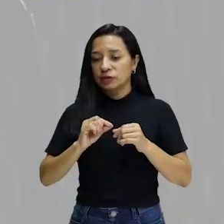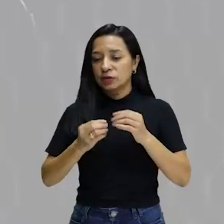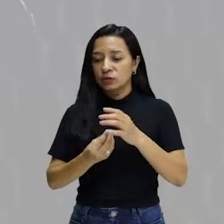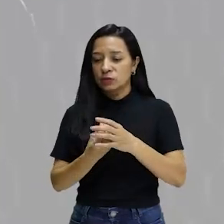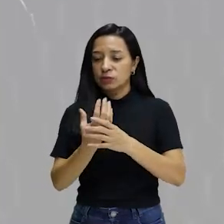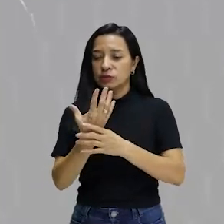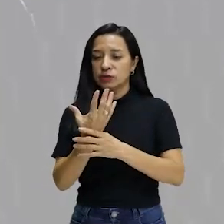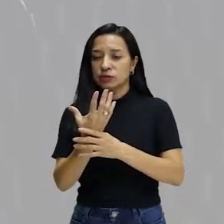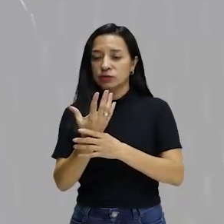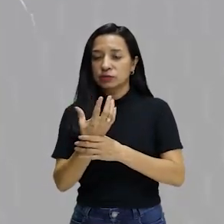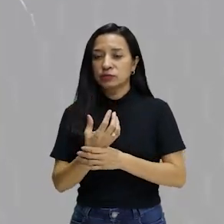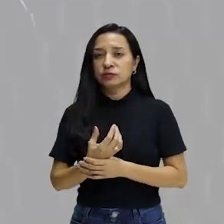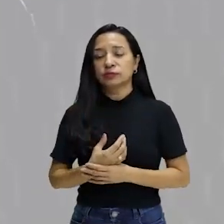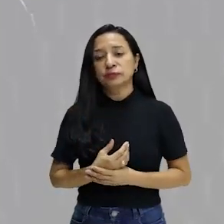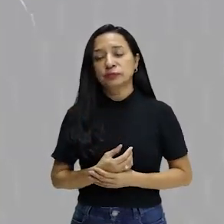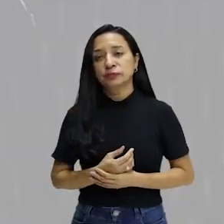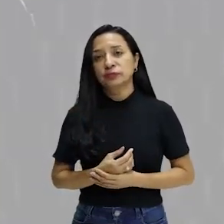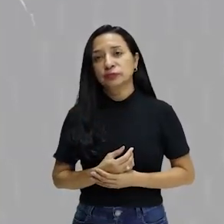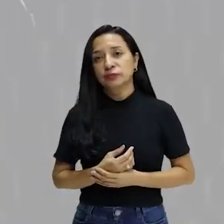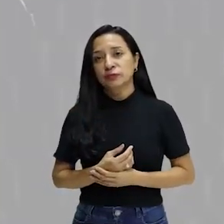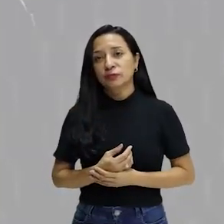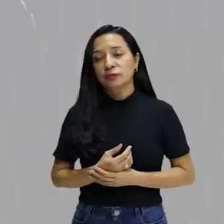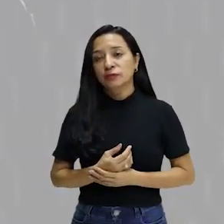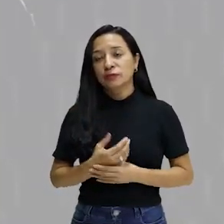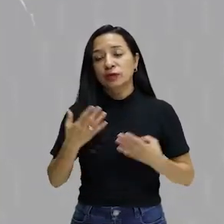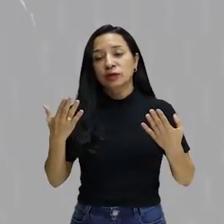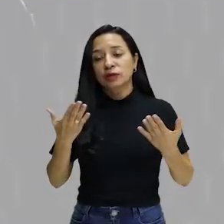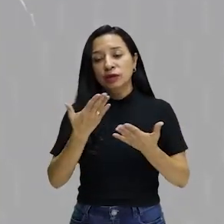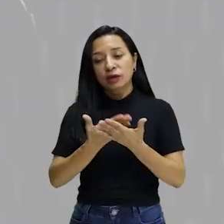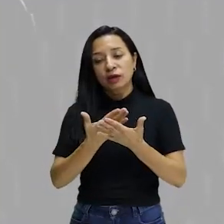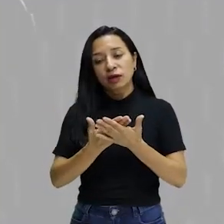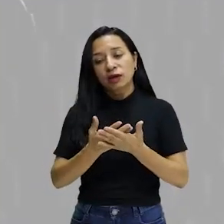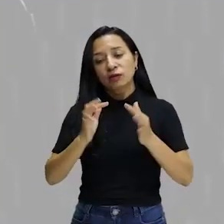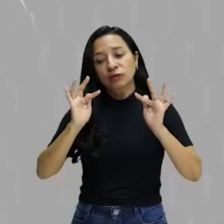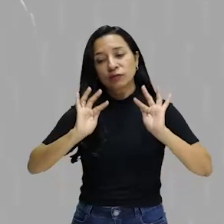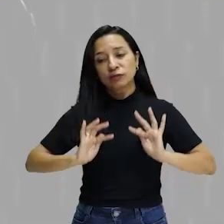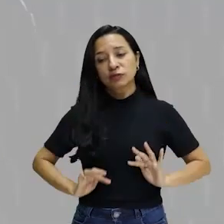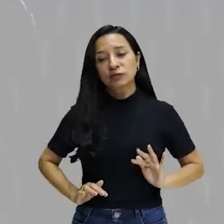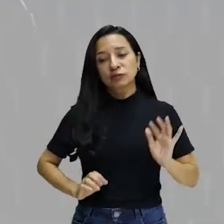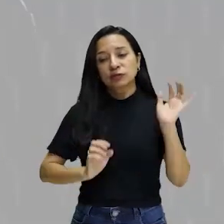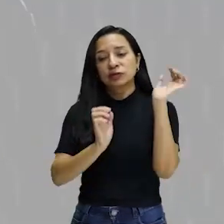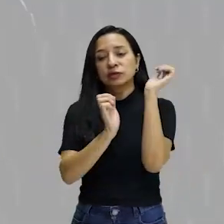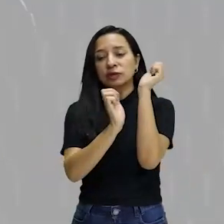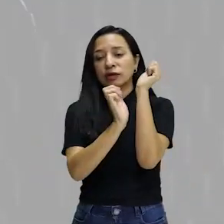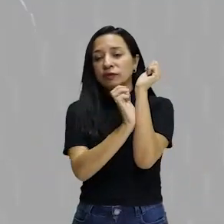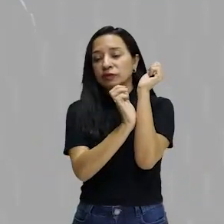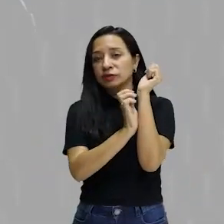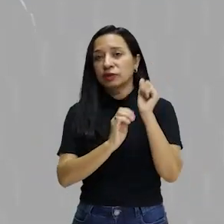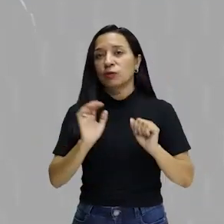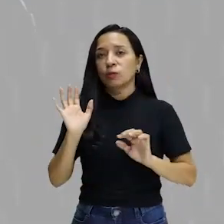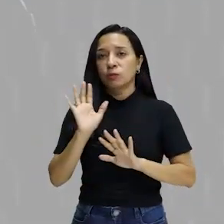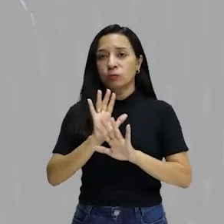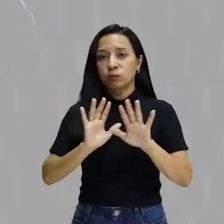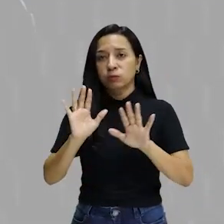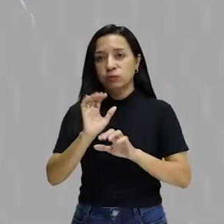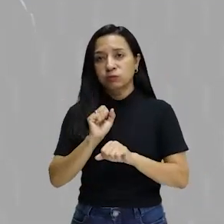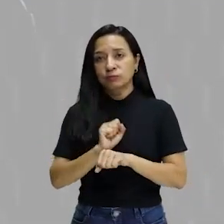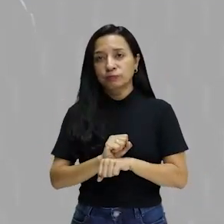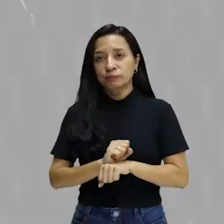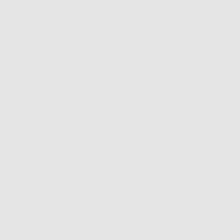dos brotos. Pessoal, essa foi nossa aula sobre fisiologia vegetal. Espero vocês na próxima aula. Tchau, tchau.